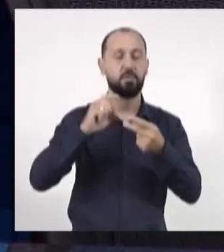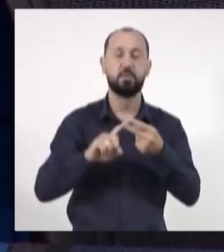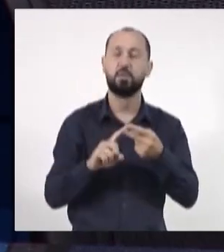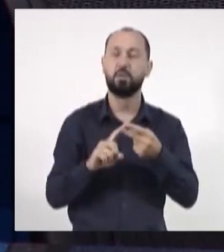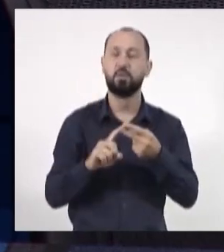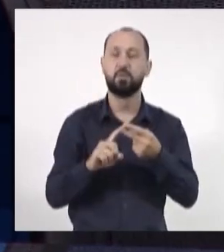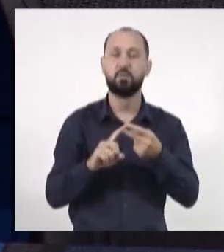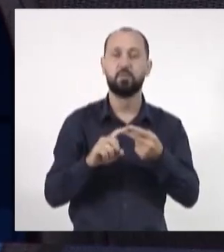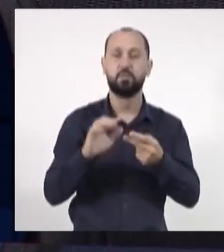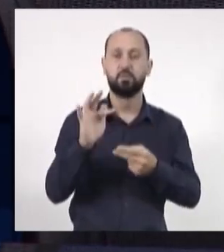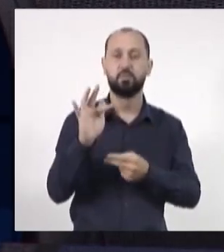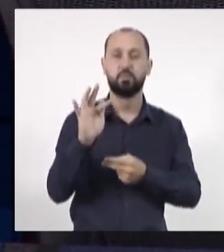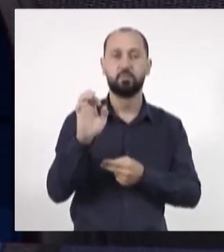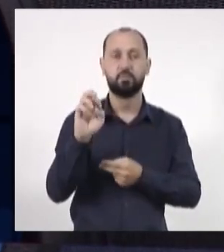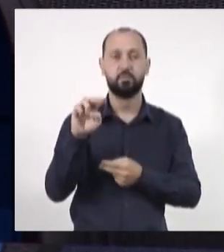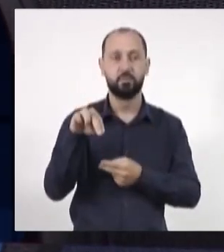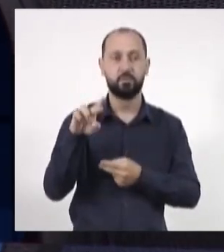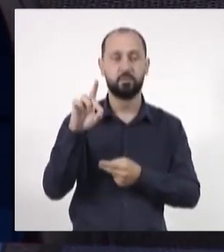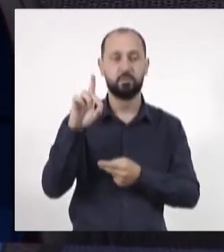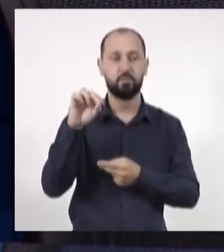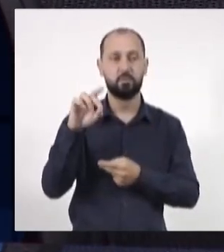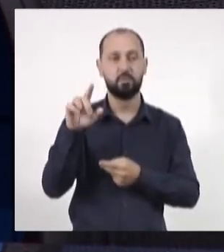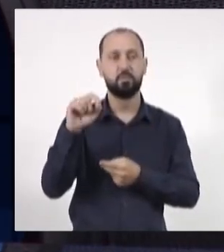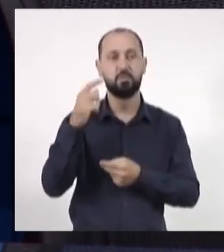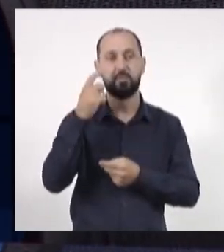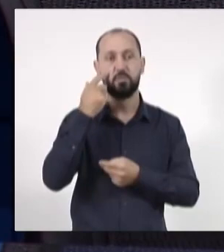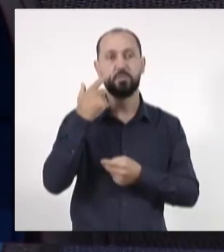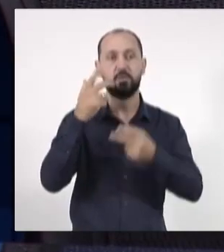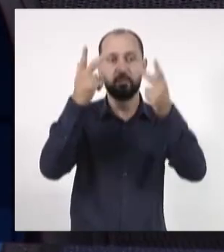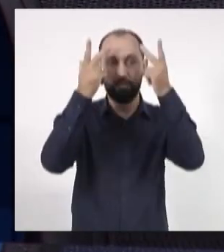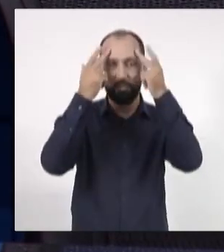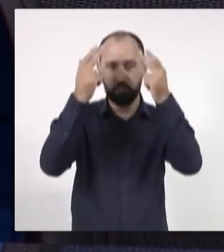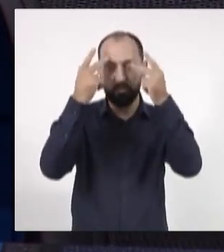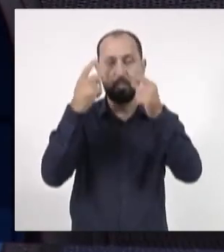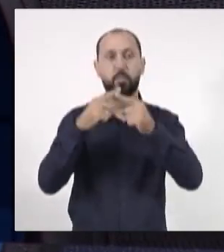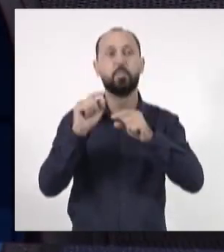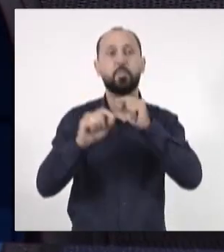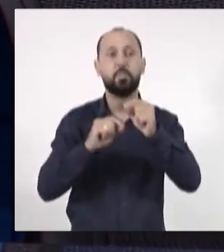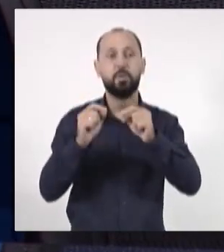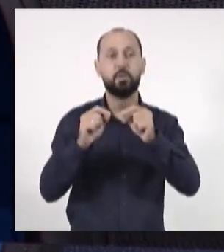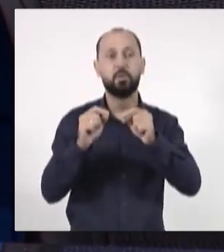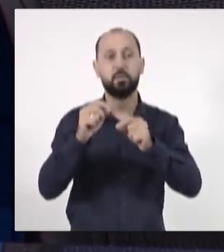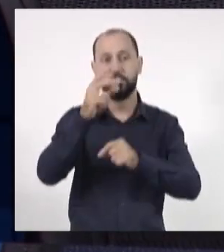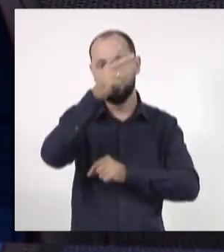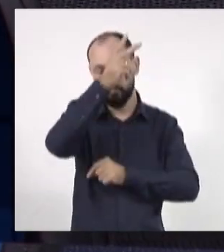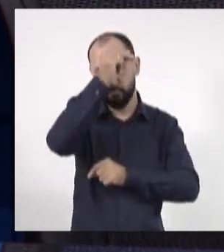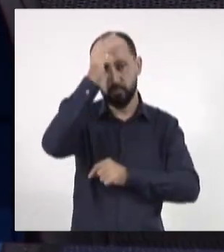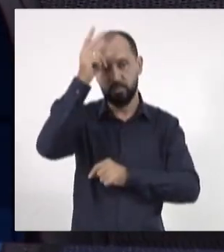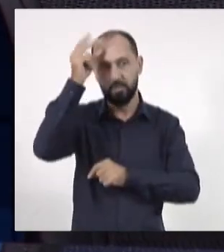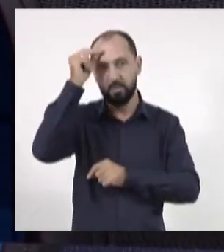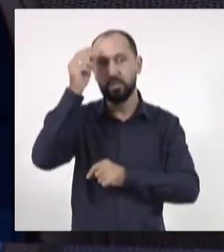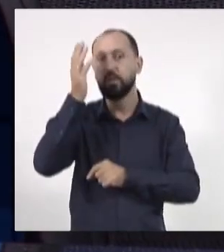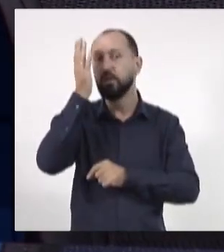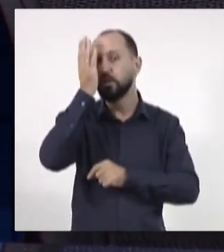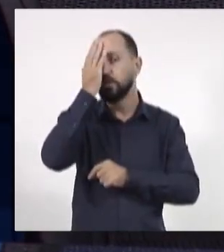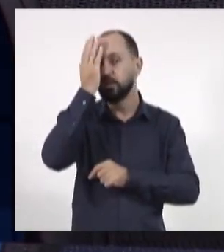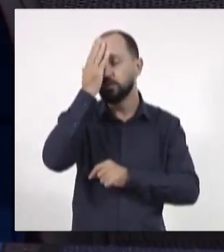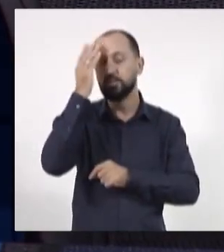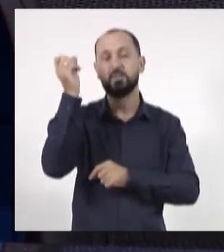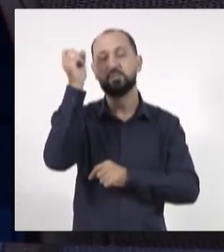ministro Fernando Haddad, e que isso nos tranquiliza porque também foram os prefeitos, né? Sabe